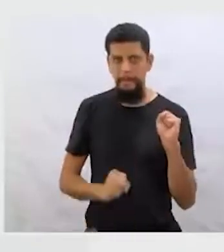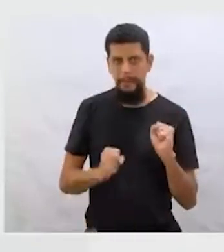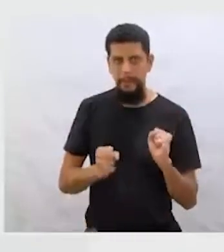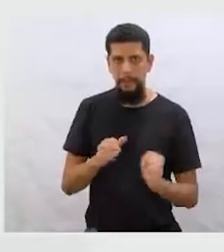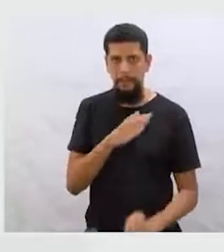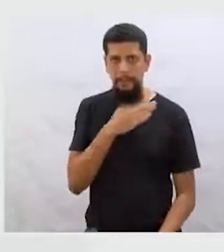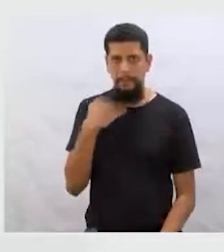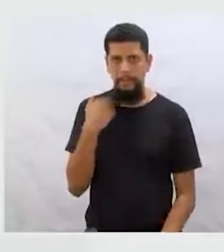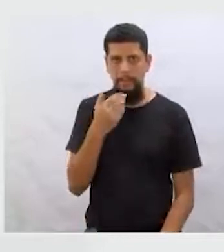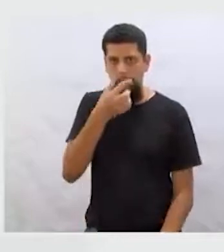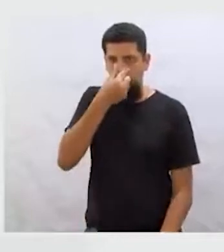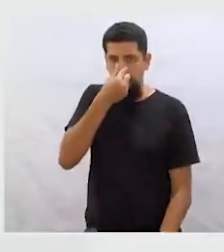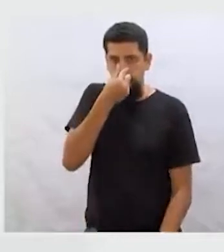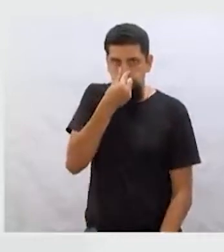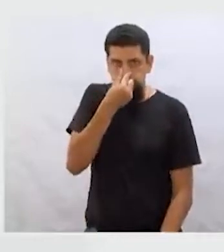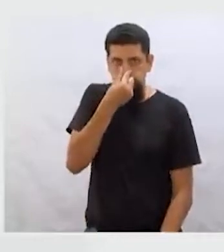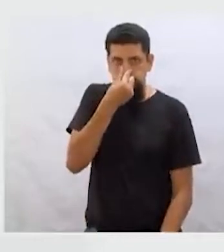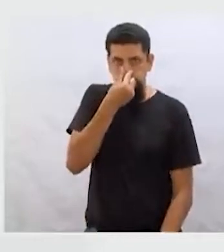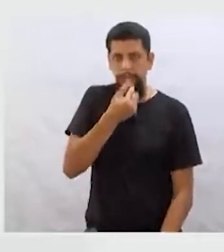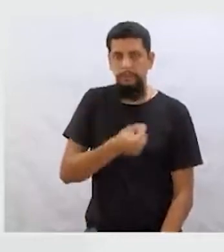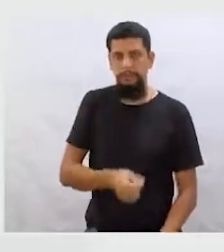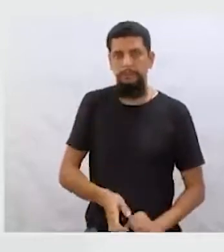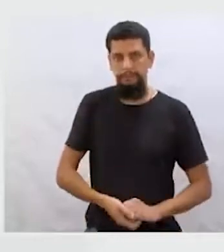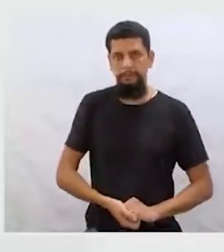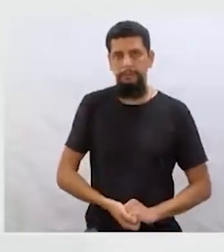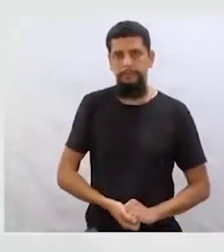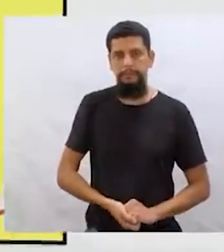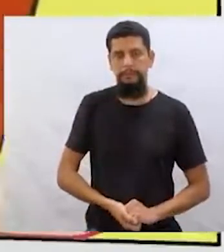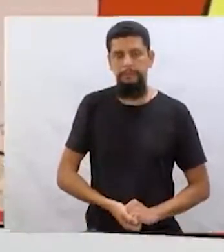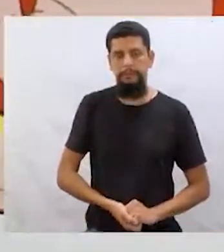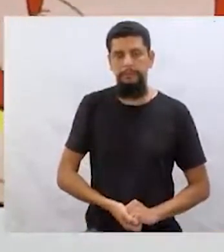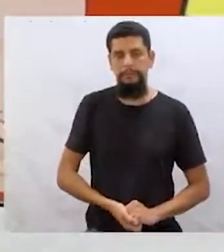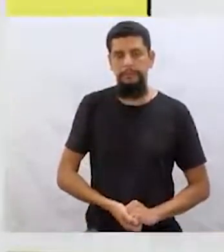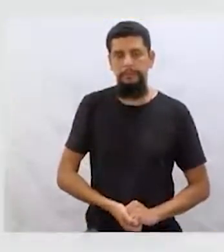podem morrer sufocados.